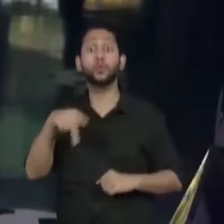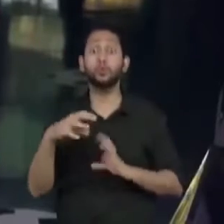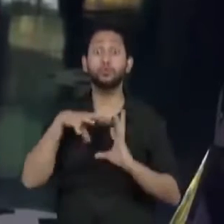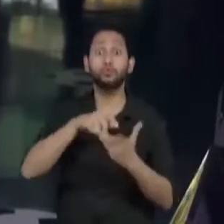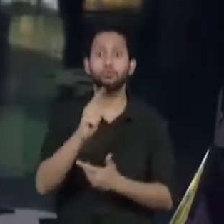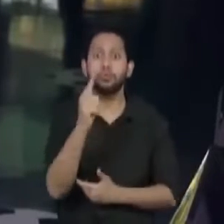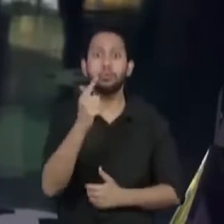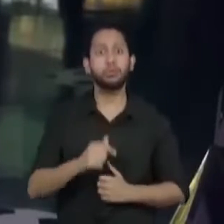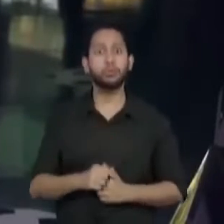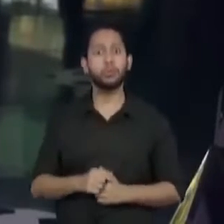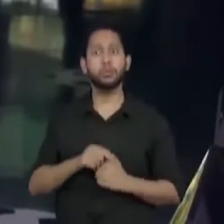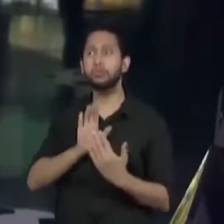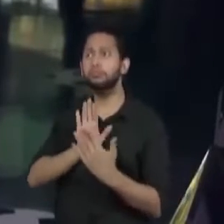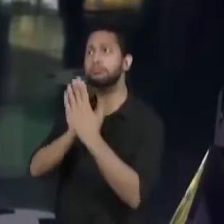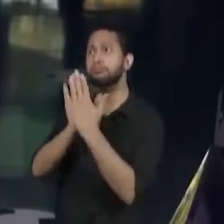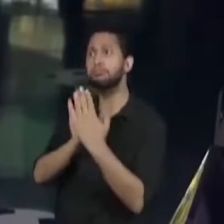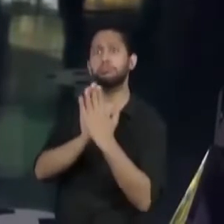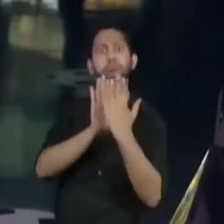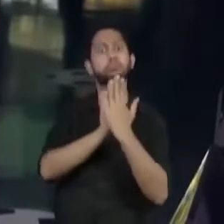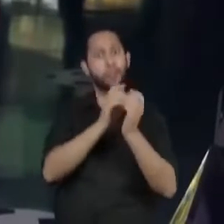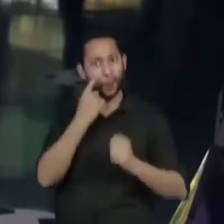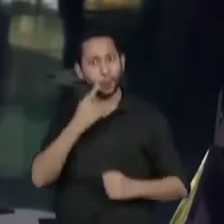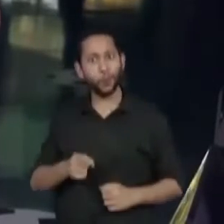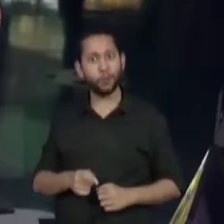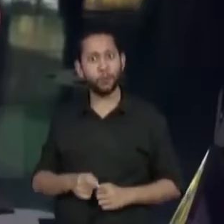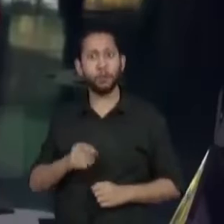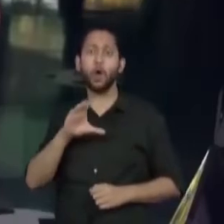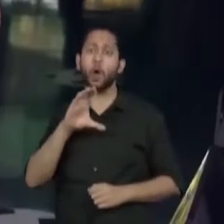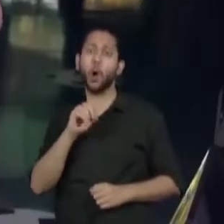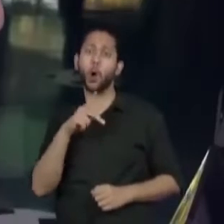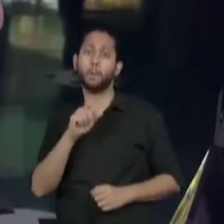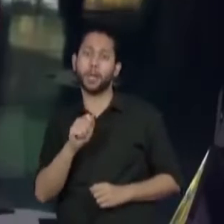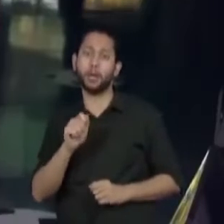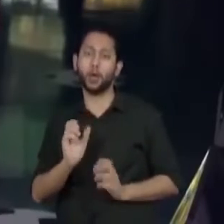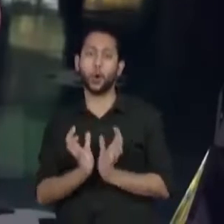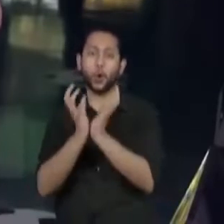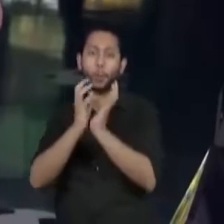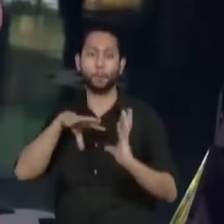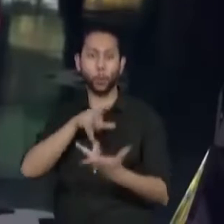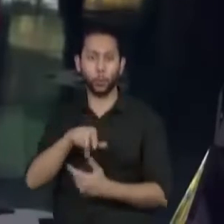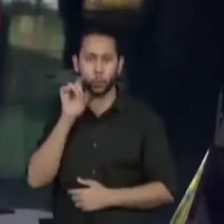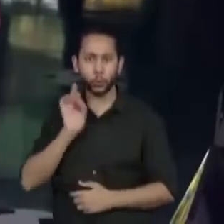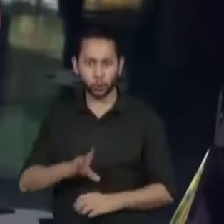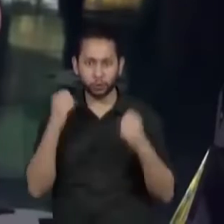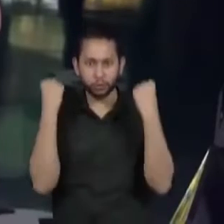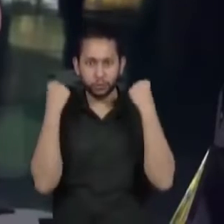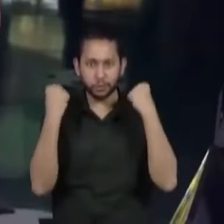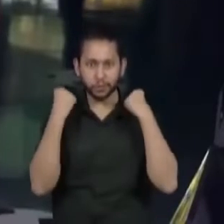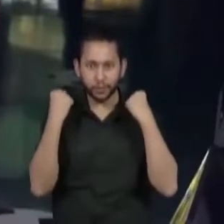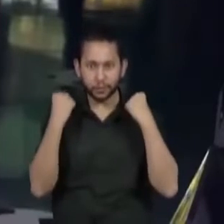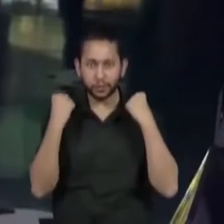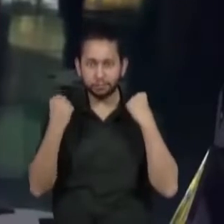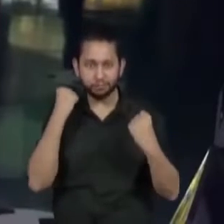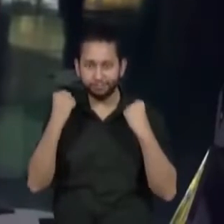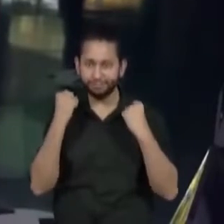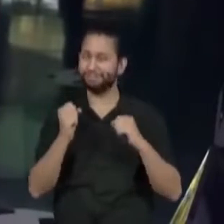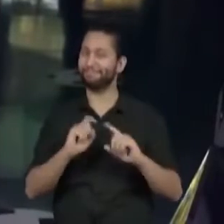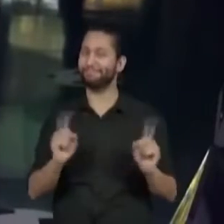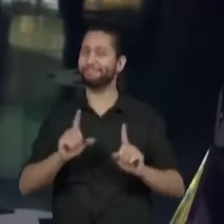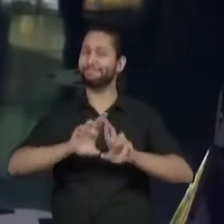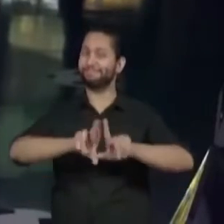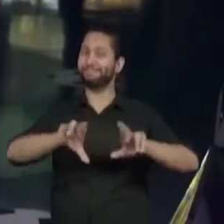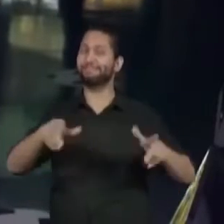de história, de todos os componentes curriculares, porque essa aula está muito especial. E agora nós vamos convidar vocês